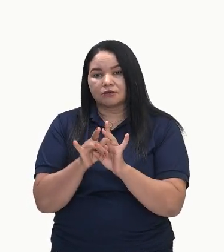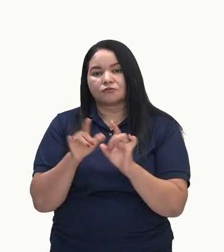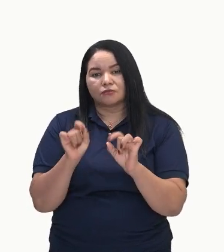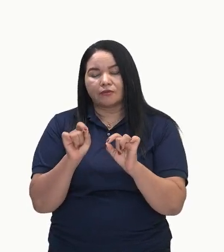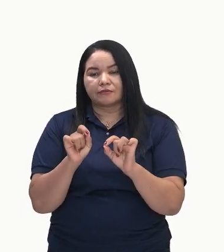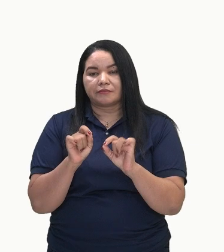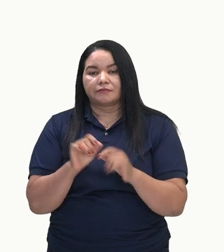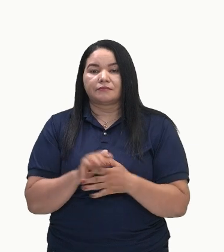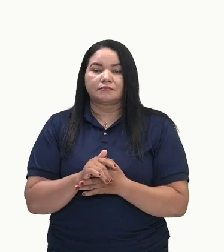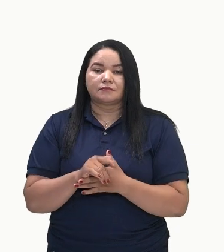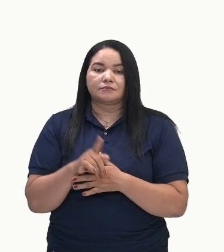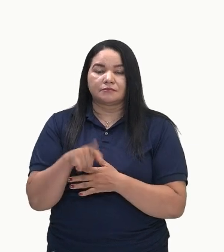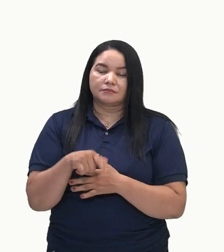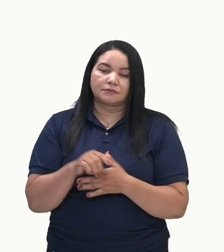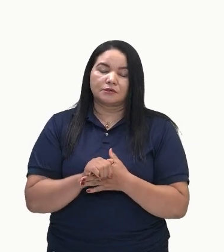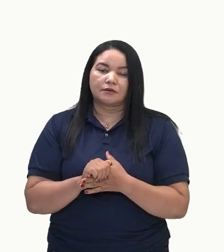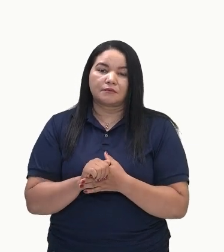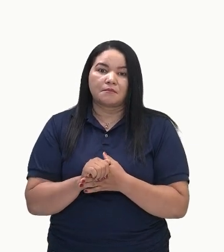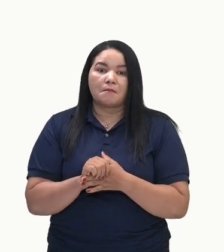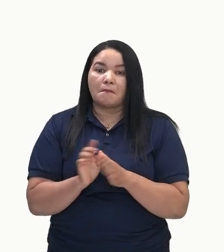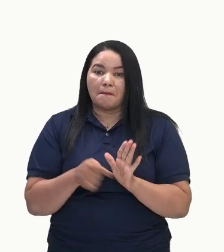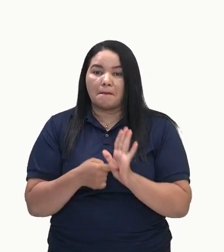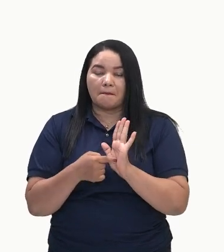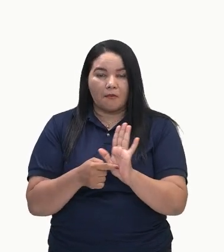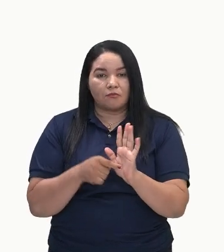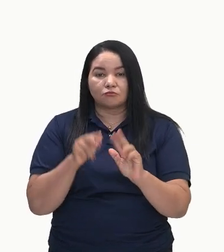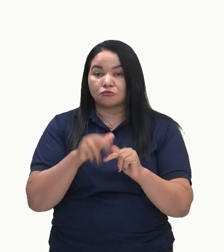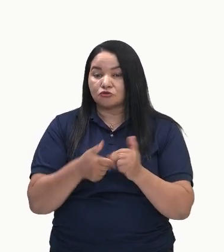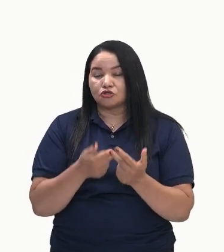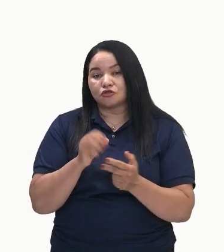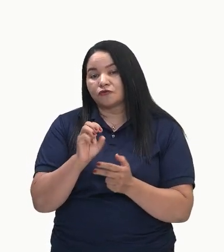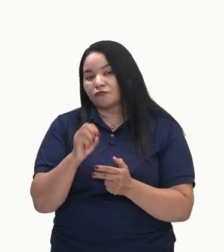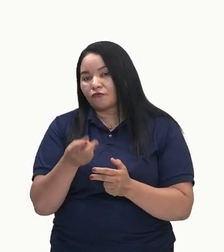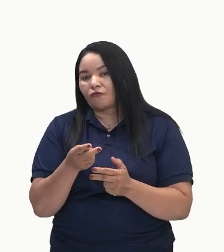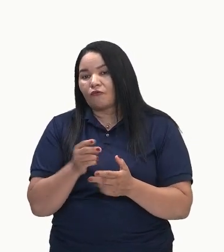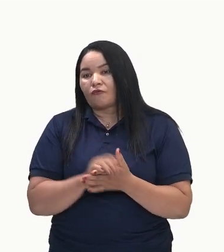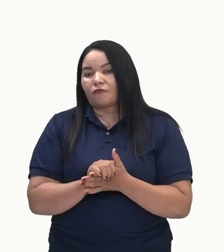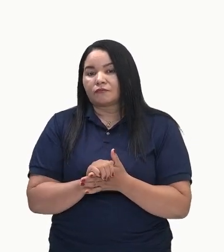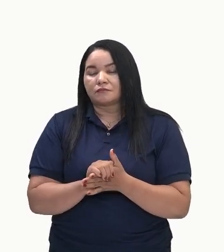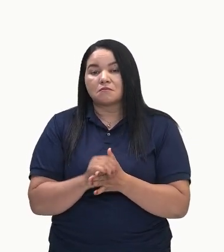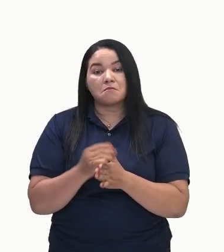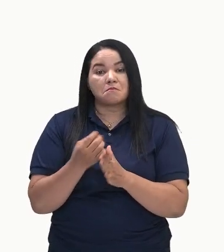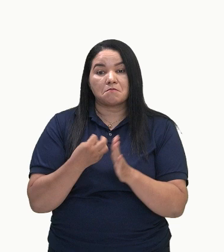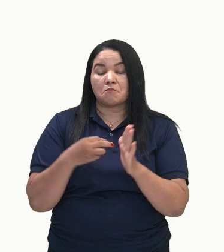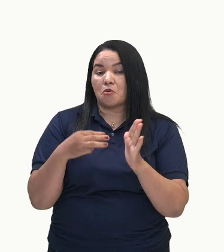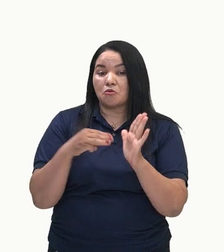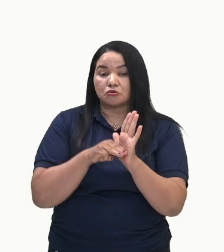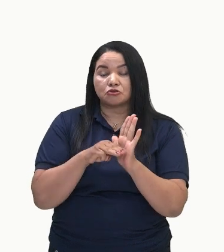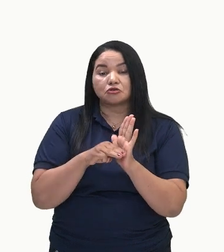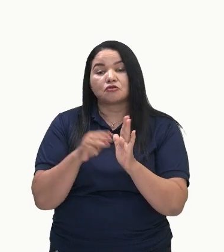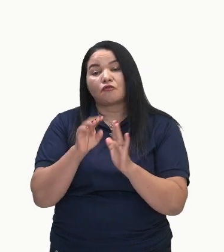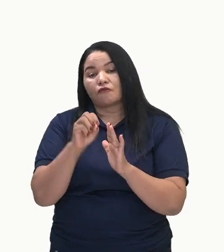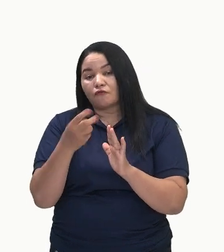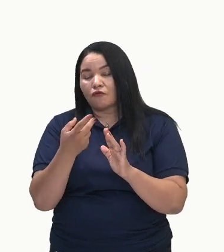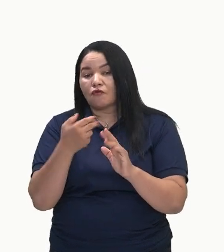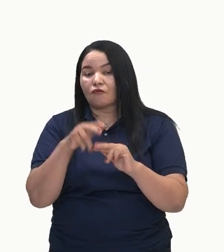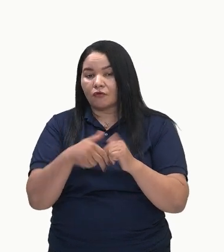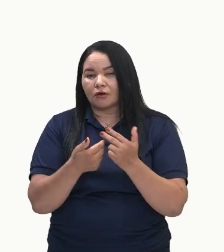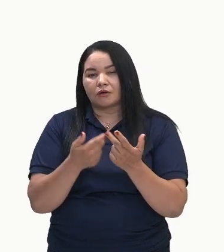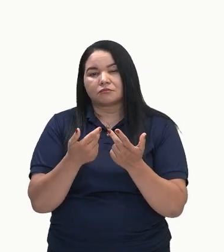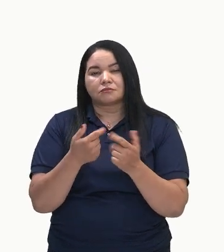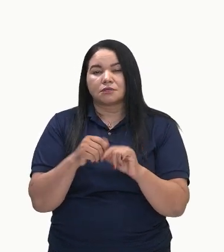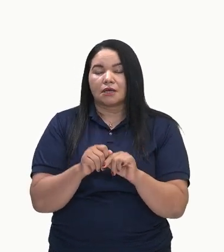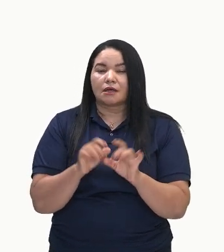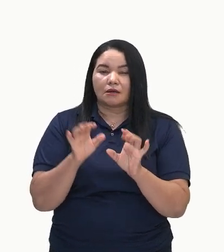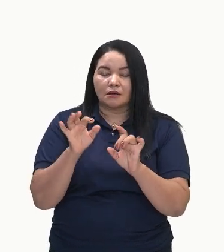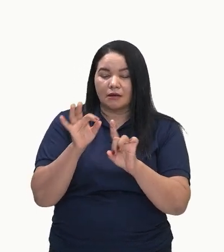word, que mostra, então, o motivo ou a causa da decisão de fazer um piquenique no parque. Ele conecta o clima quente